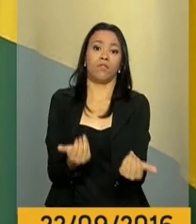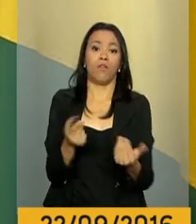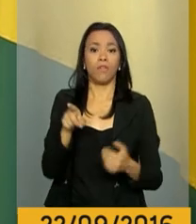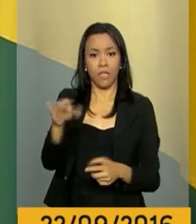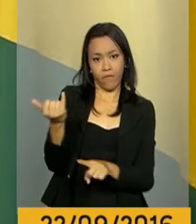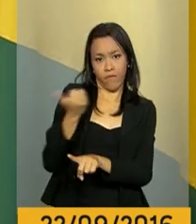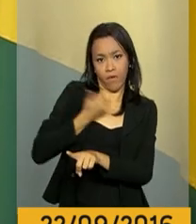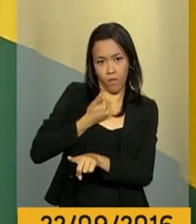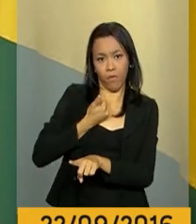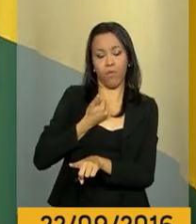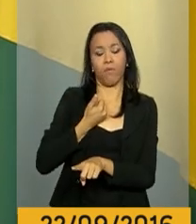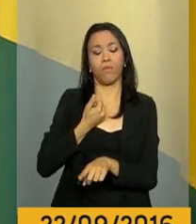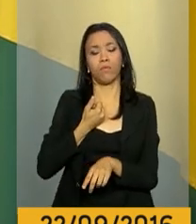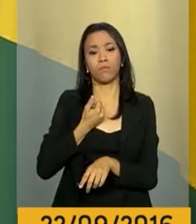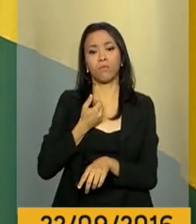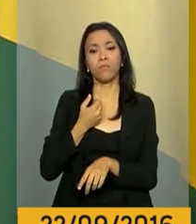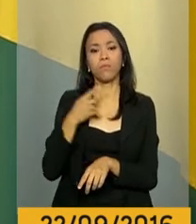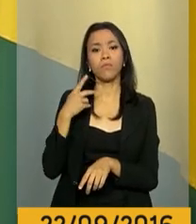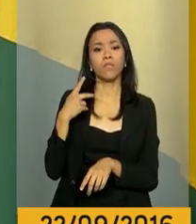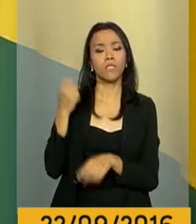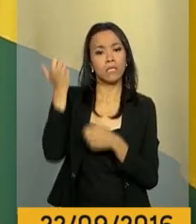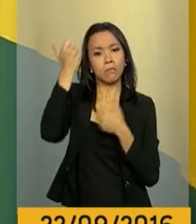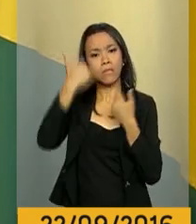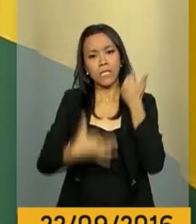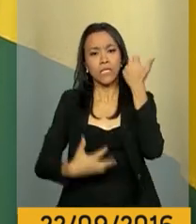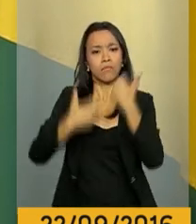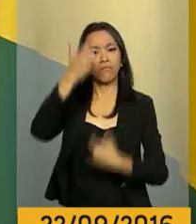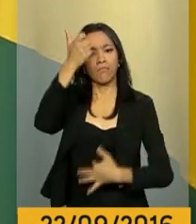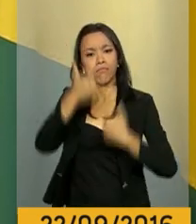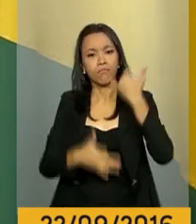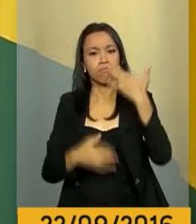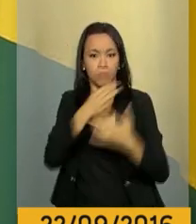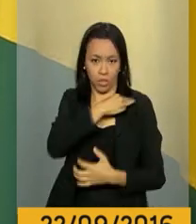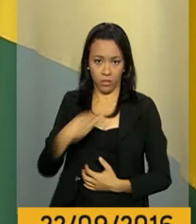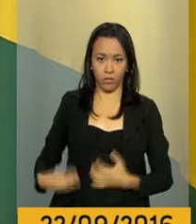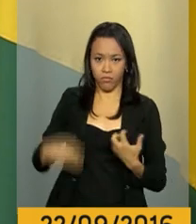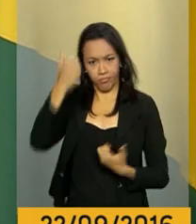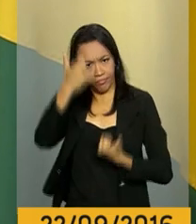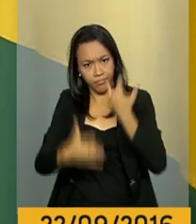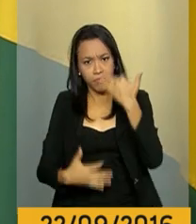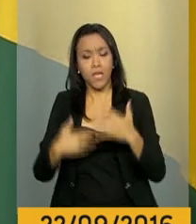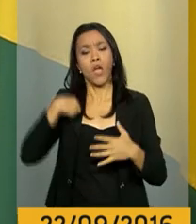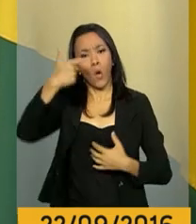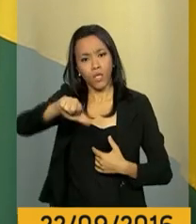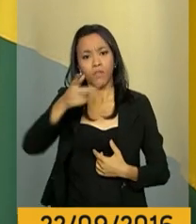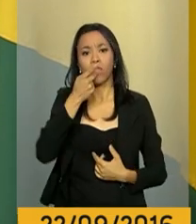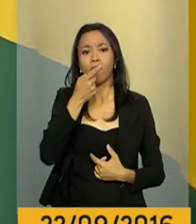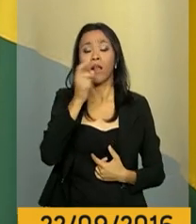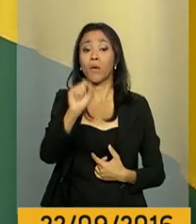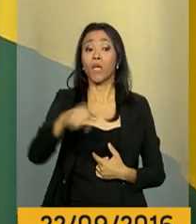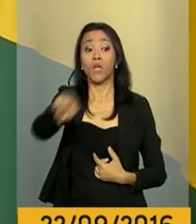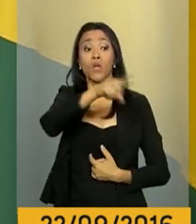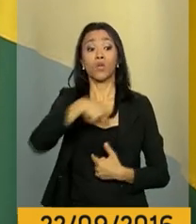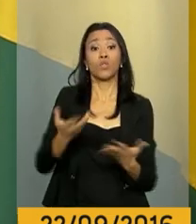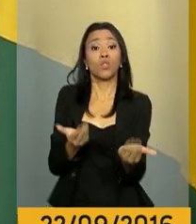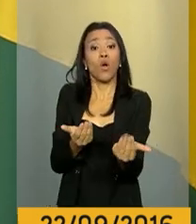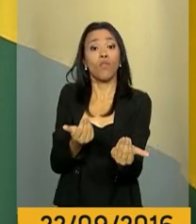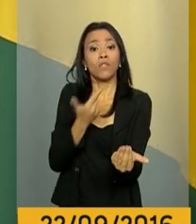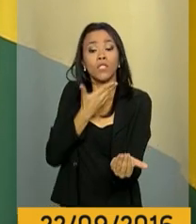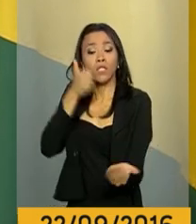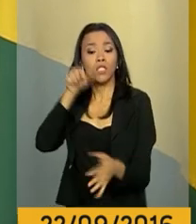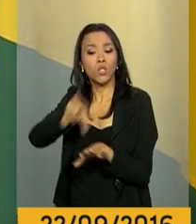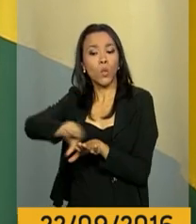dando aí na sua exposição a partir de agora repito os jovens poderão escolher um